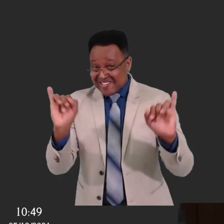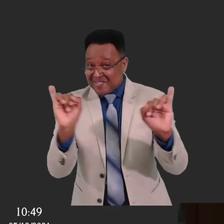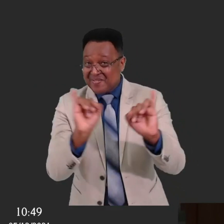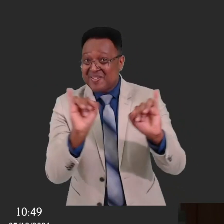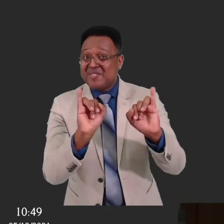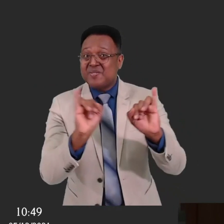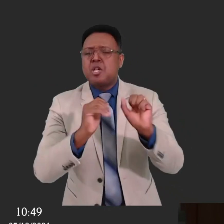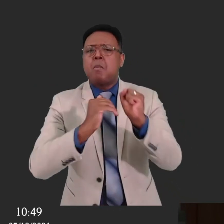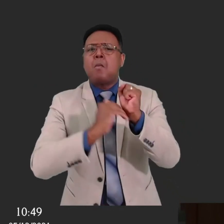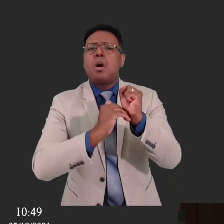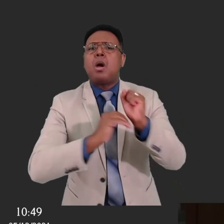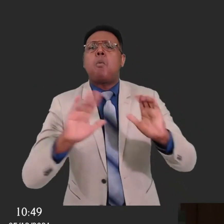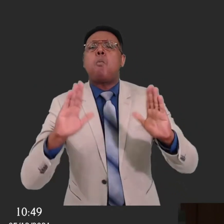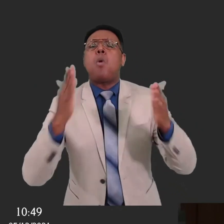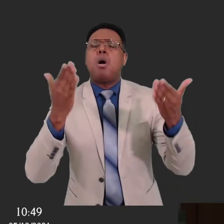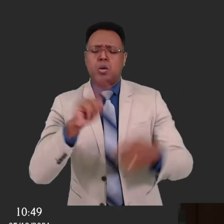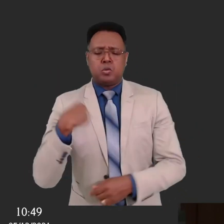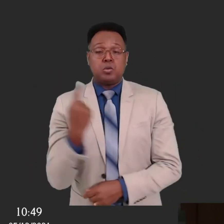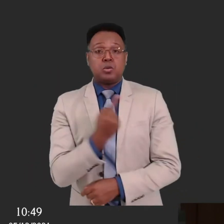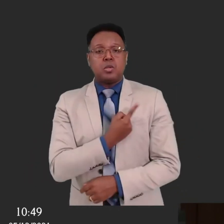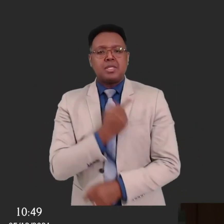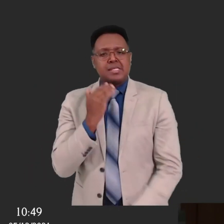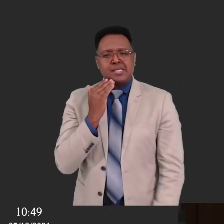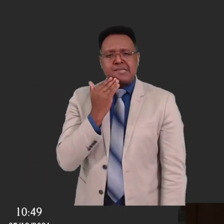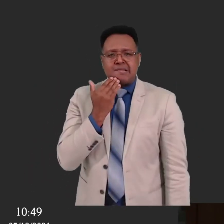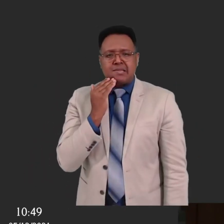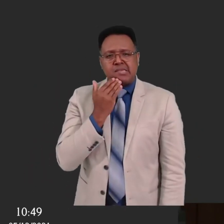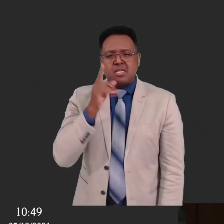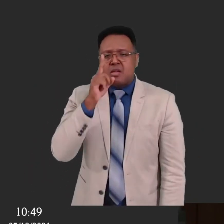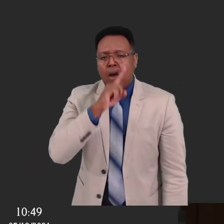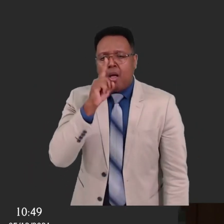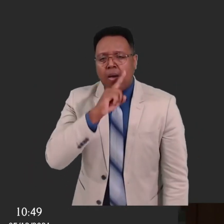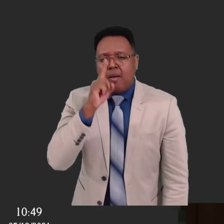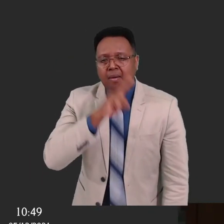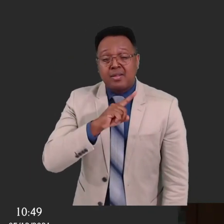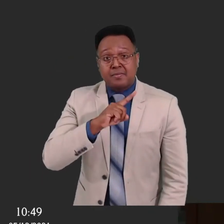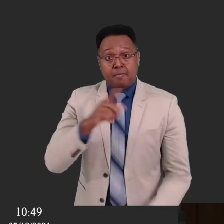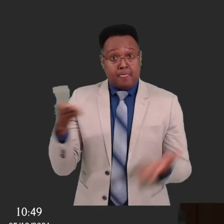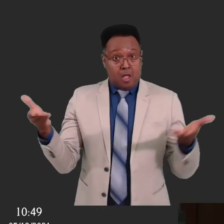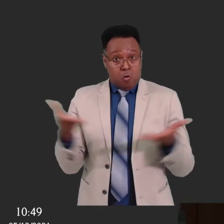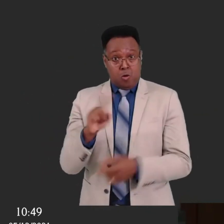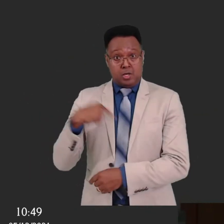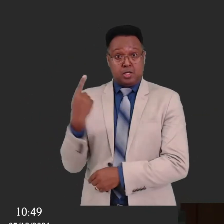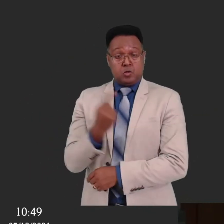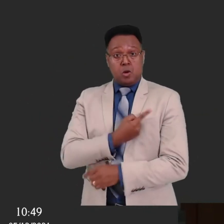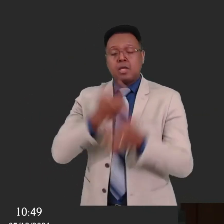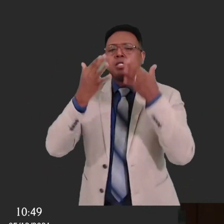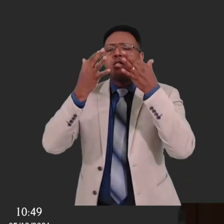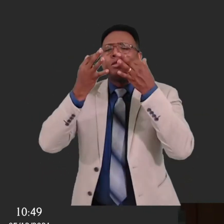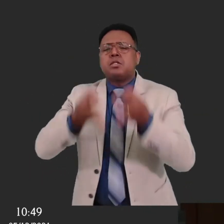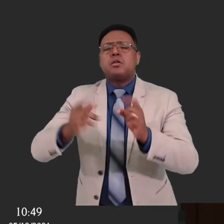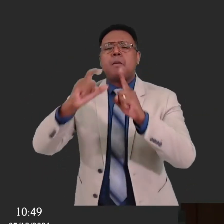defeitos, mas vindo aqui ouvir a palavra de Deus, o Senhor quer desfazer os nossos